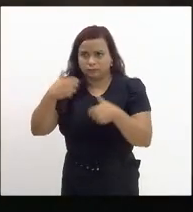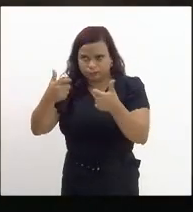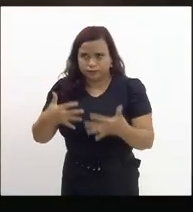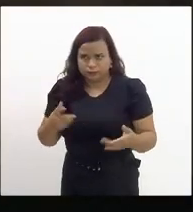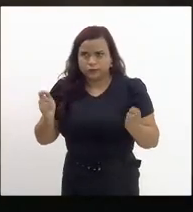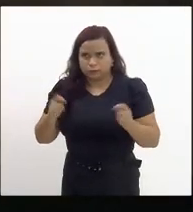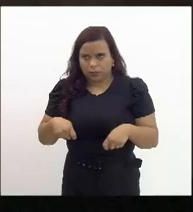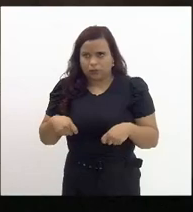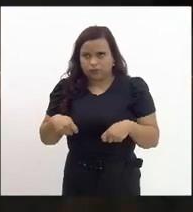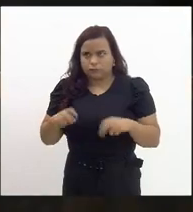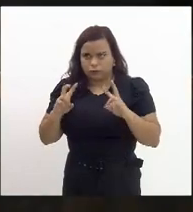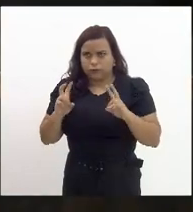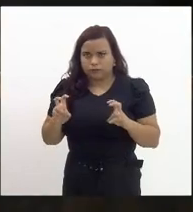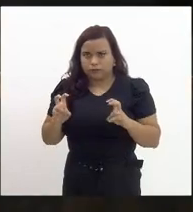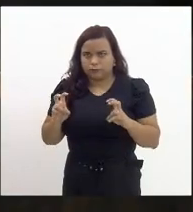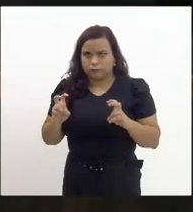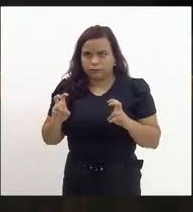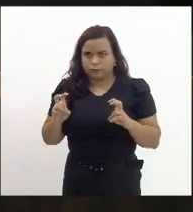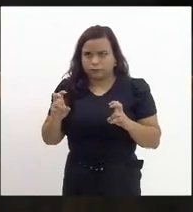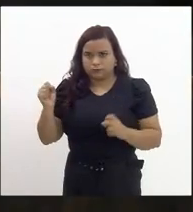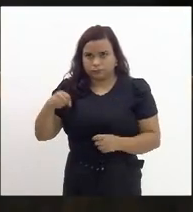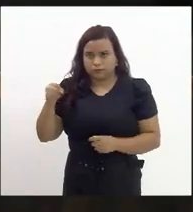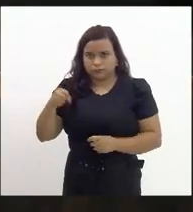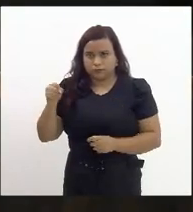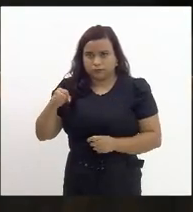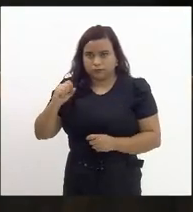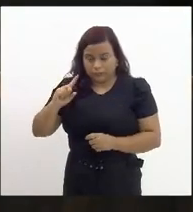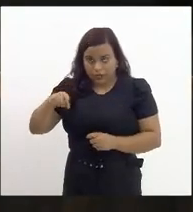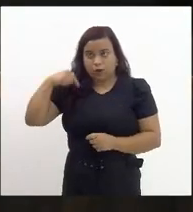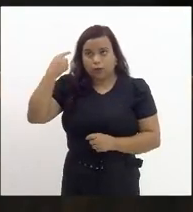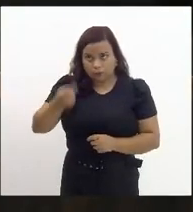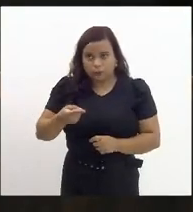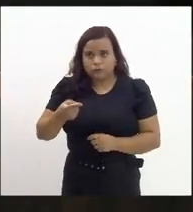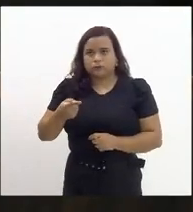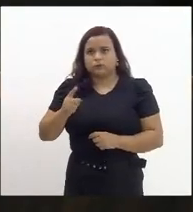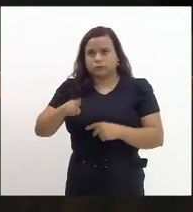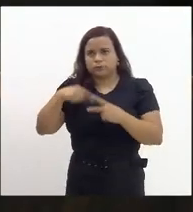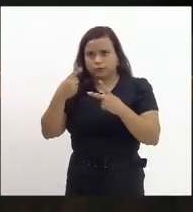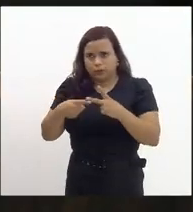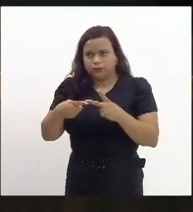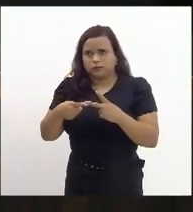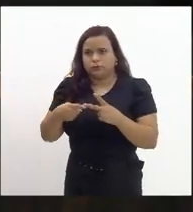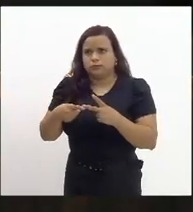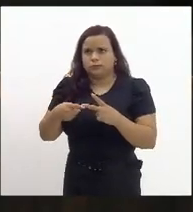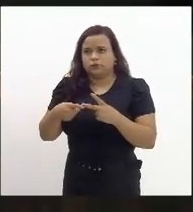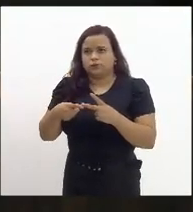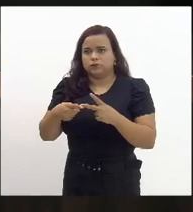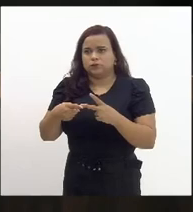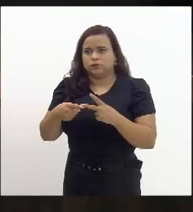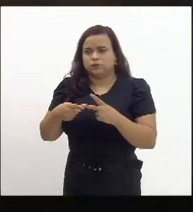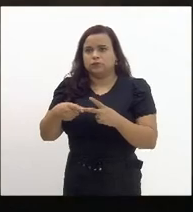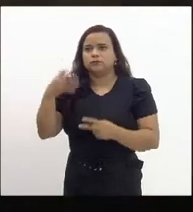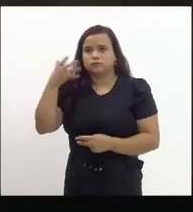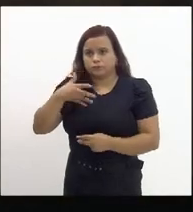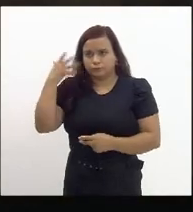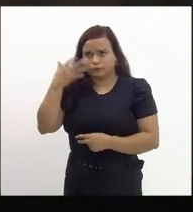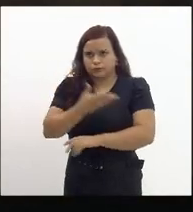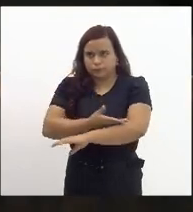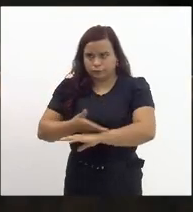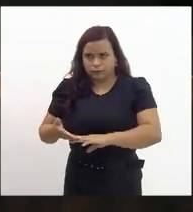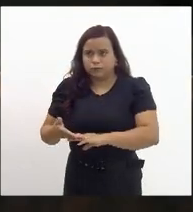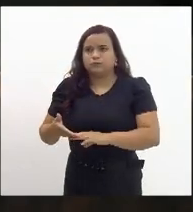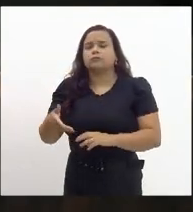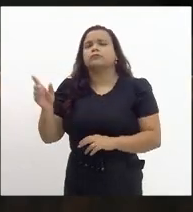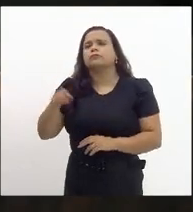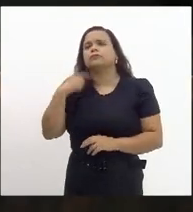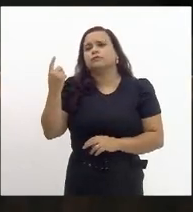respeito desse do processo, e do Luiz Paulo. Perdão, na outra extraordinária, porque o pessoal parece que tem uma viagem a Brasília. Tá, okay. Vamos acelerar aqui,